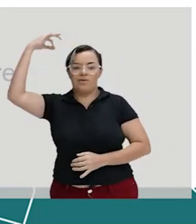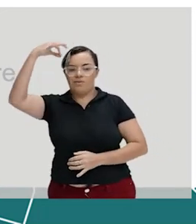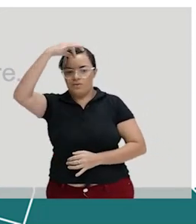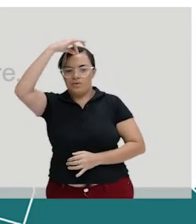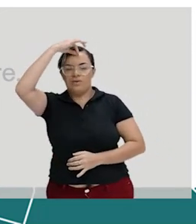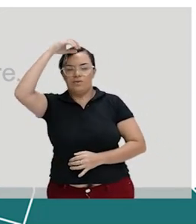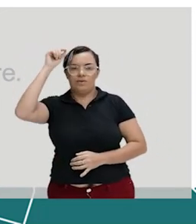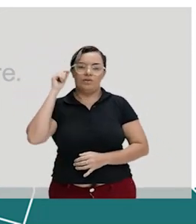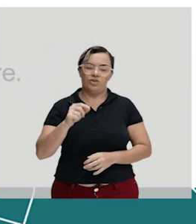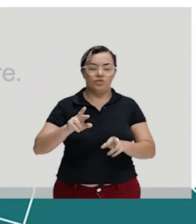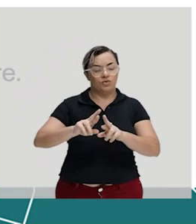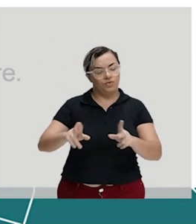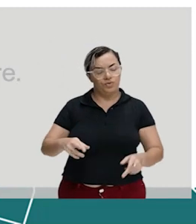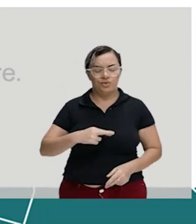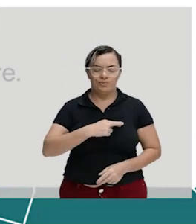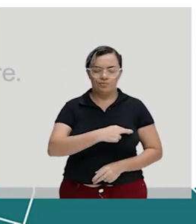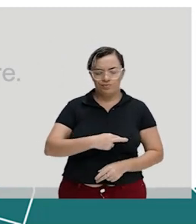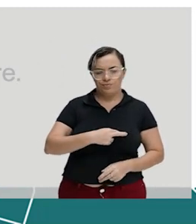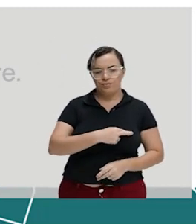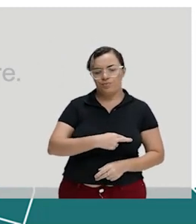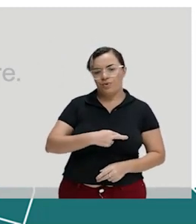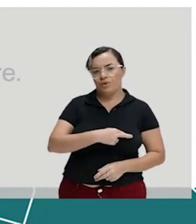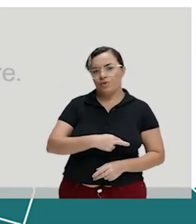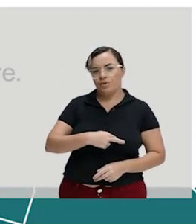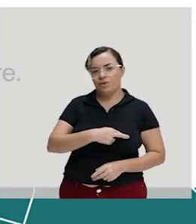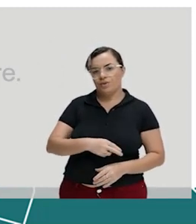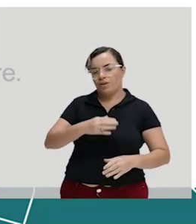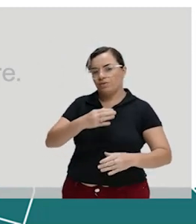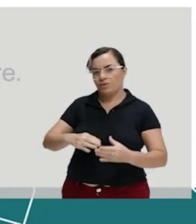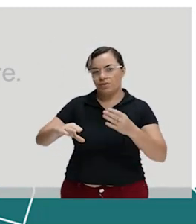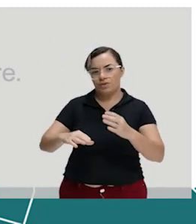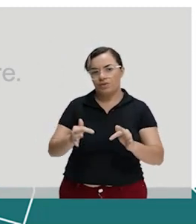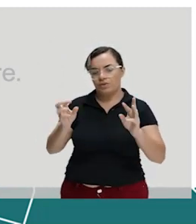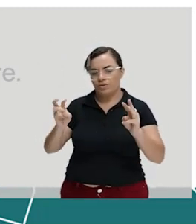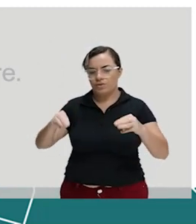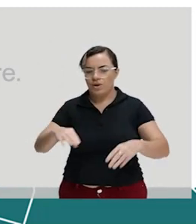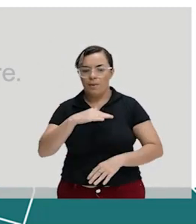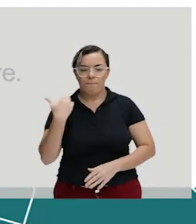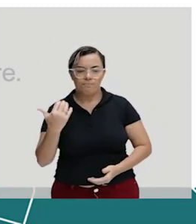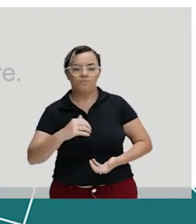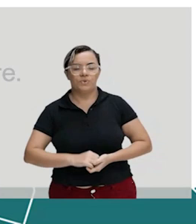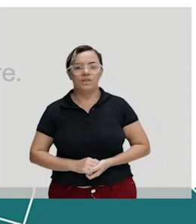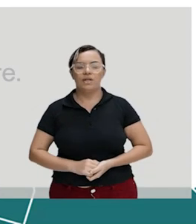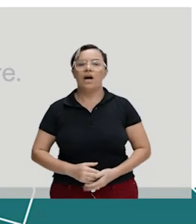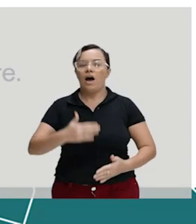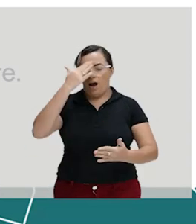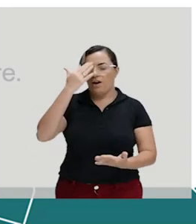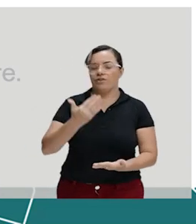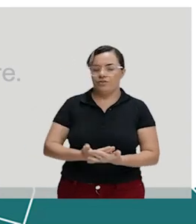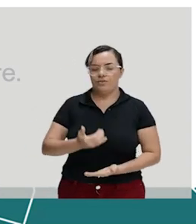cânticos a morte como final acreditam na ideia de que tudo que